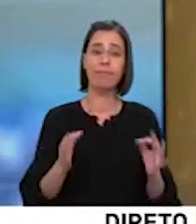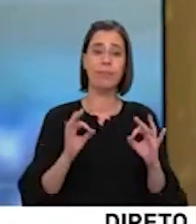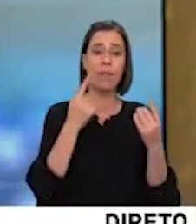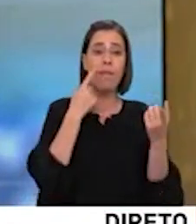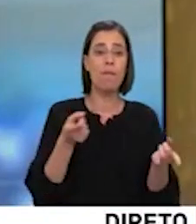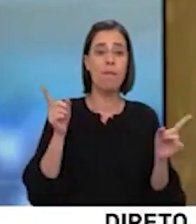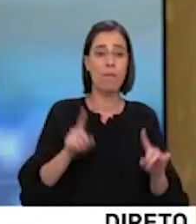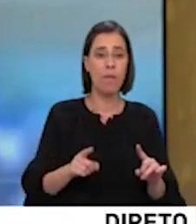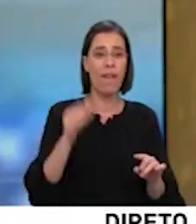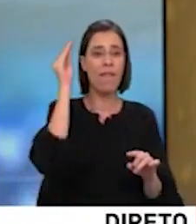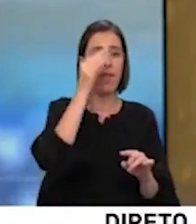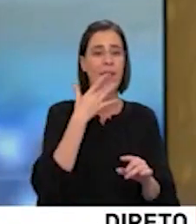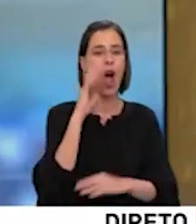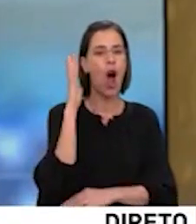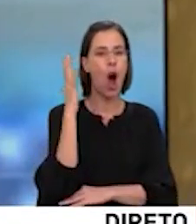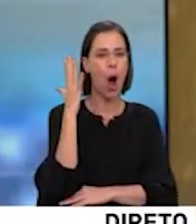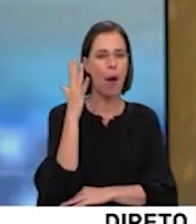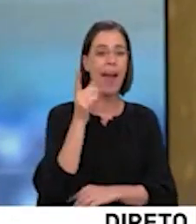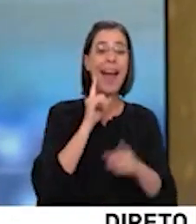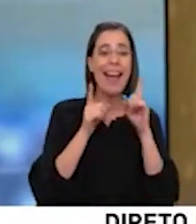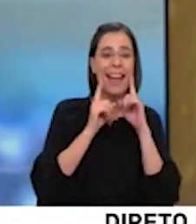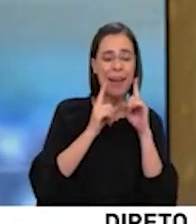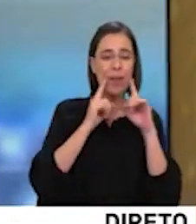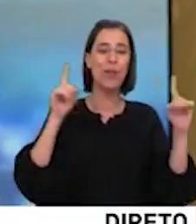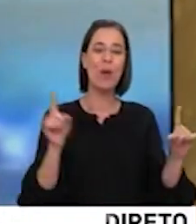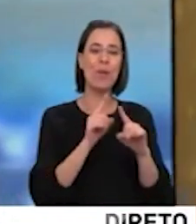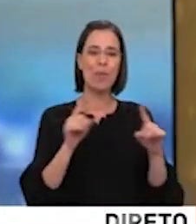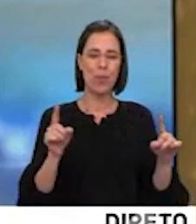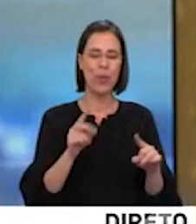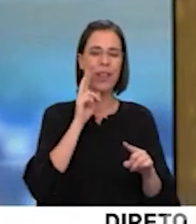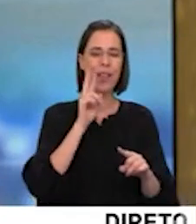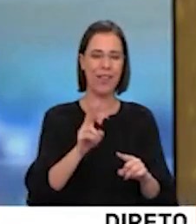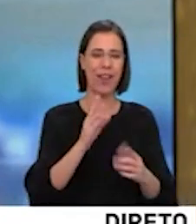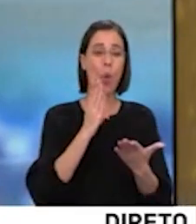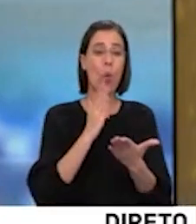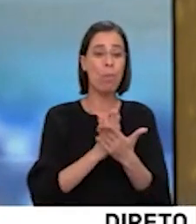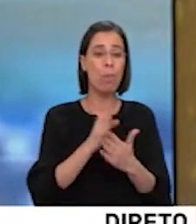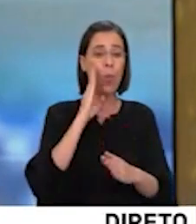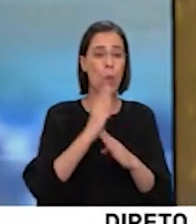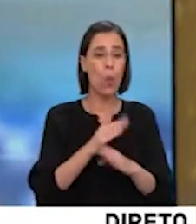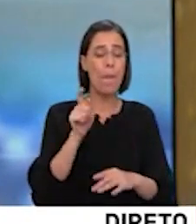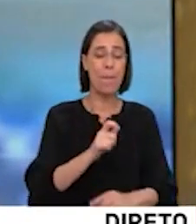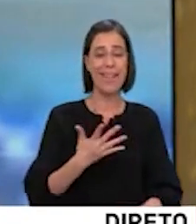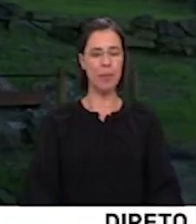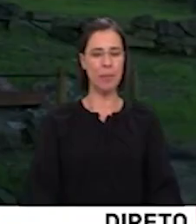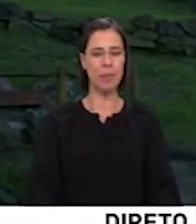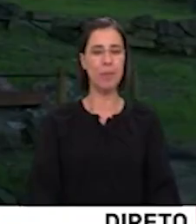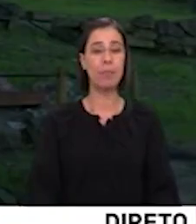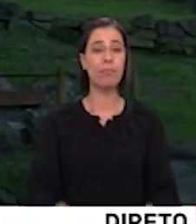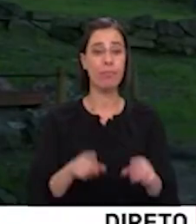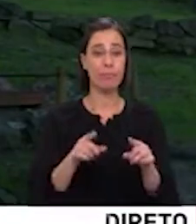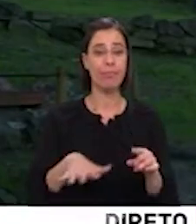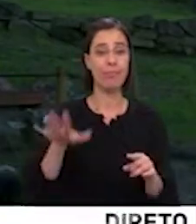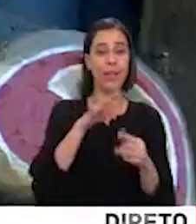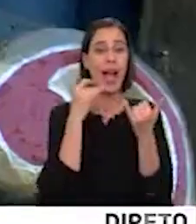Está de volta à Vila Natal em Óbidos, animação e música para ver até ao último dia do mês de dezembro. Um reino